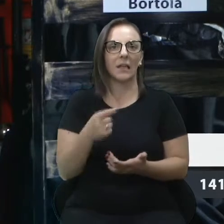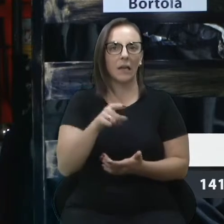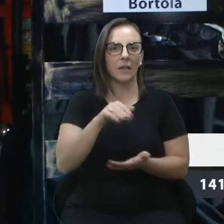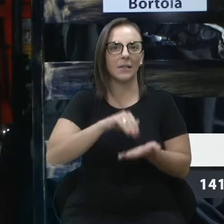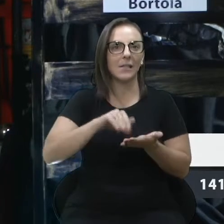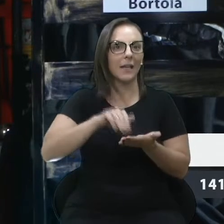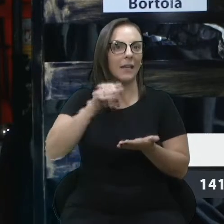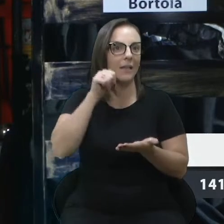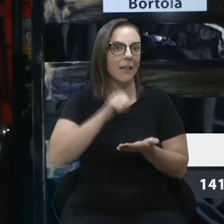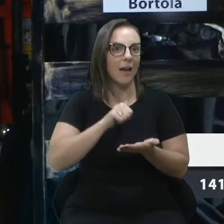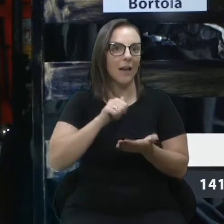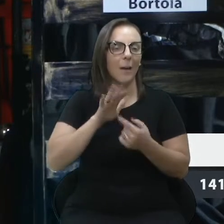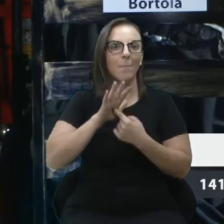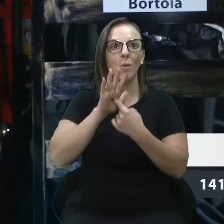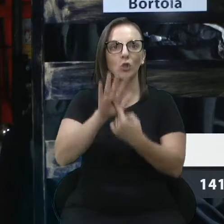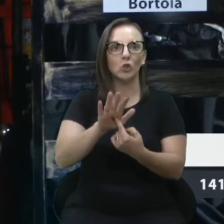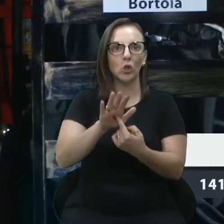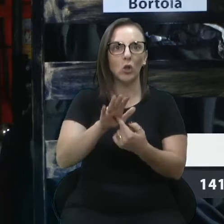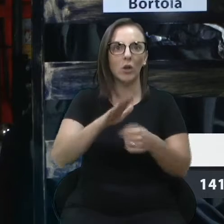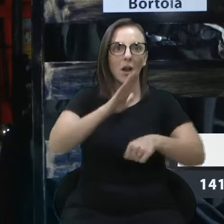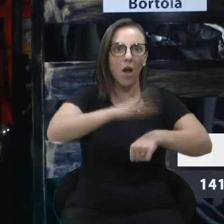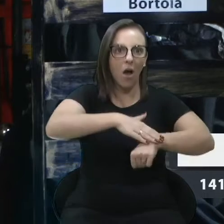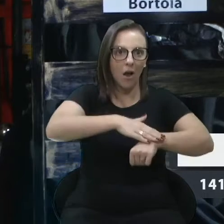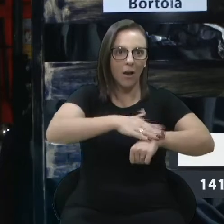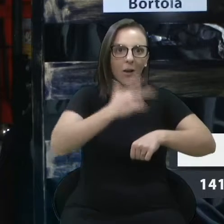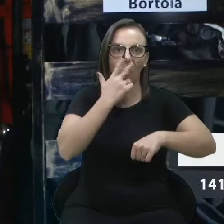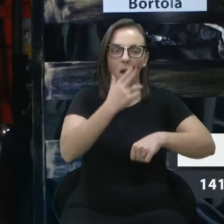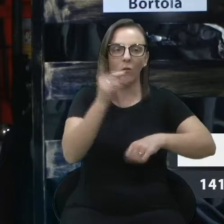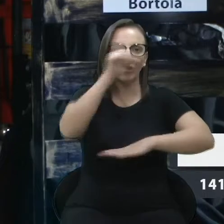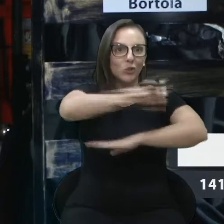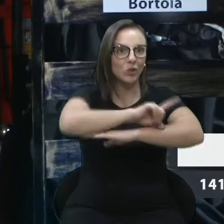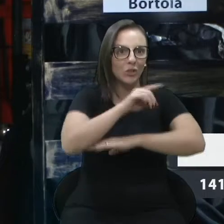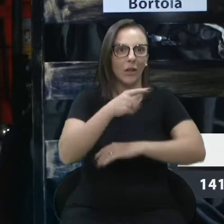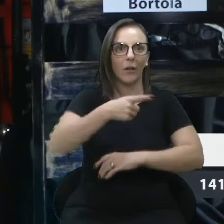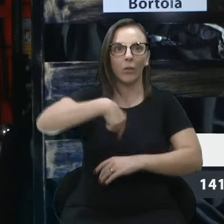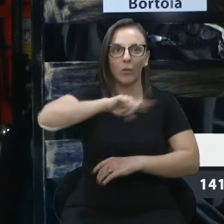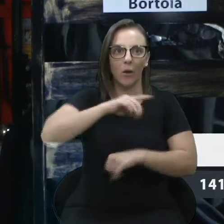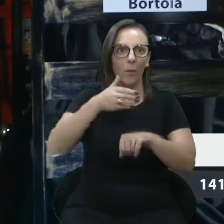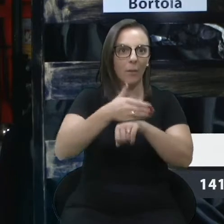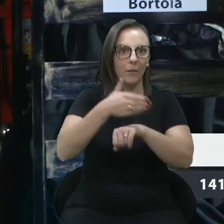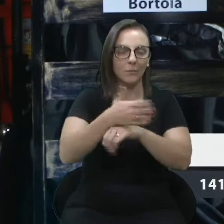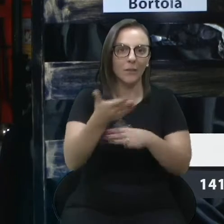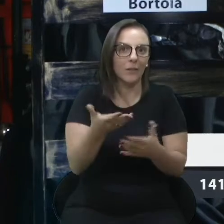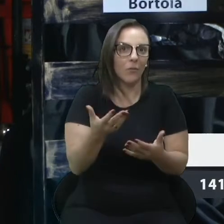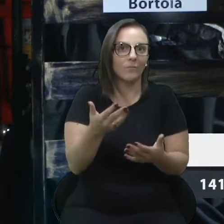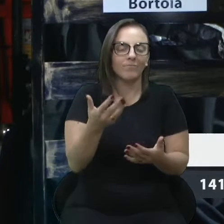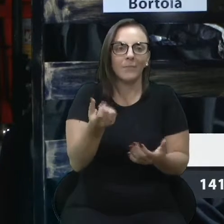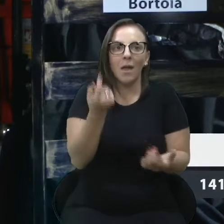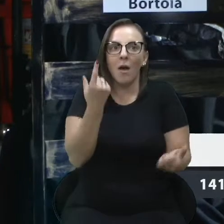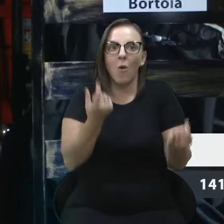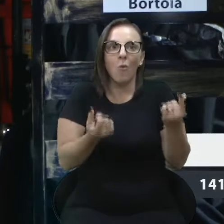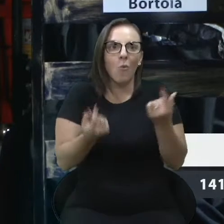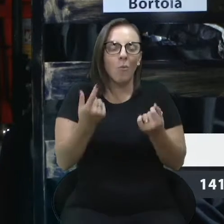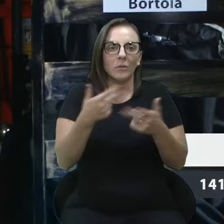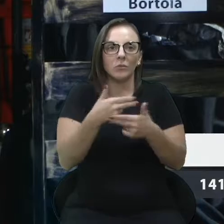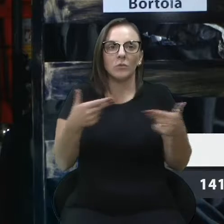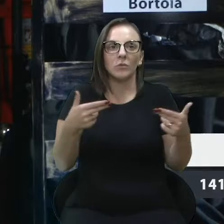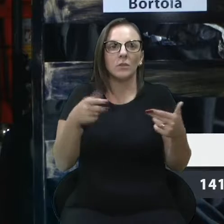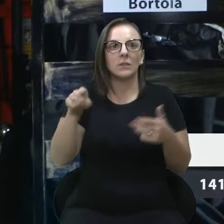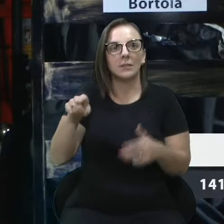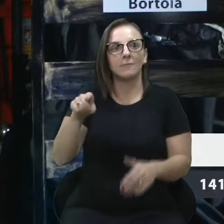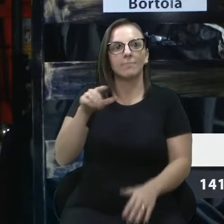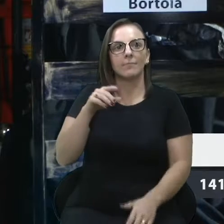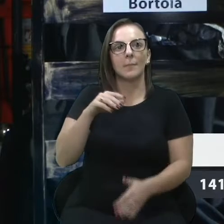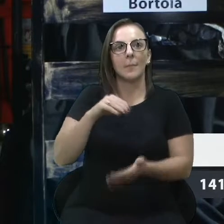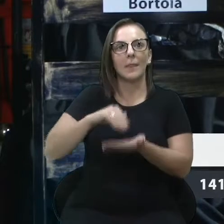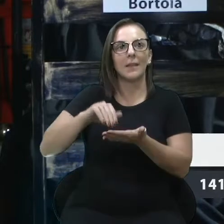secretária nos mostrou de imediato, foi no mesmo dia que nós estivemos lá. Então, muitas coisas, a secretária Sandra Negrini,